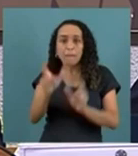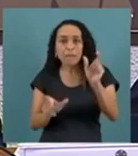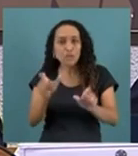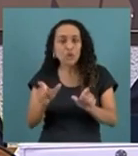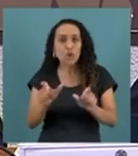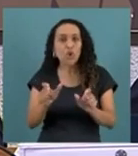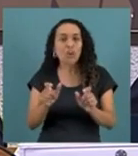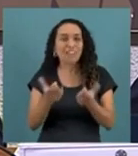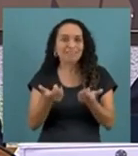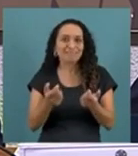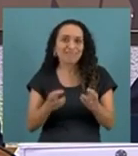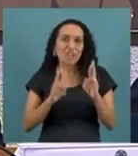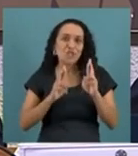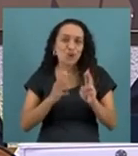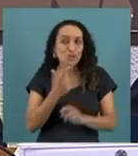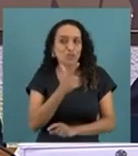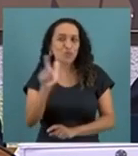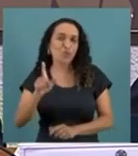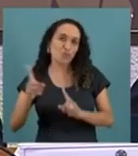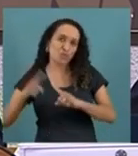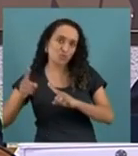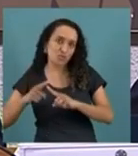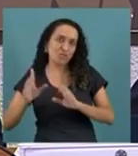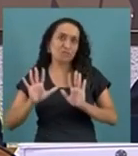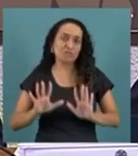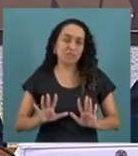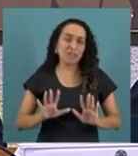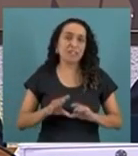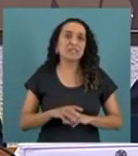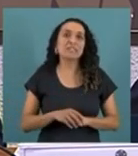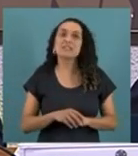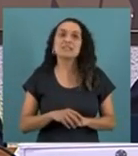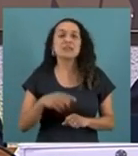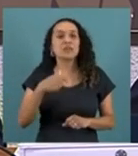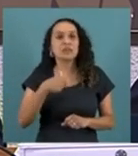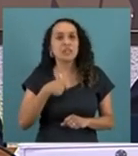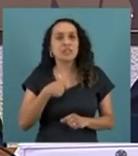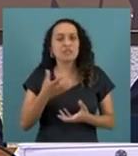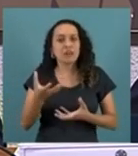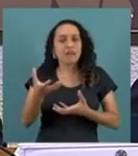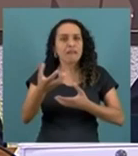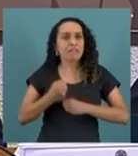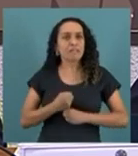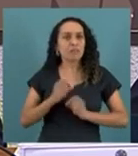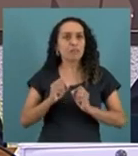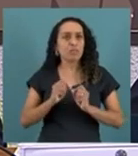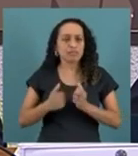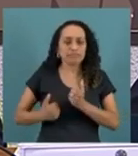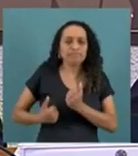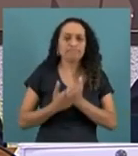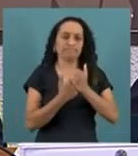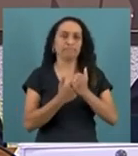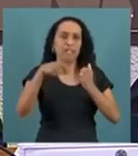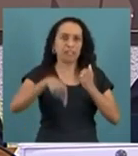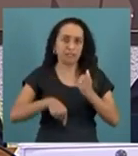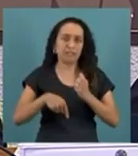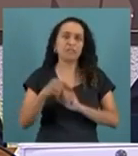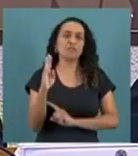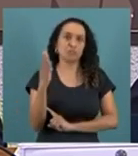outra equipe. Mas eu recebo um suporte imenso aqui pelo